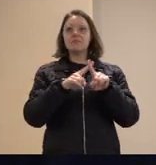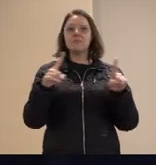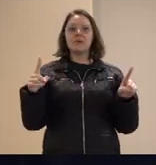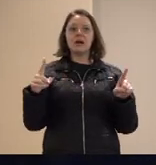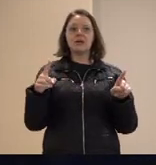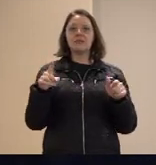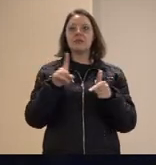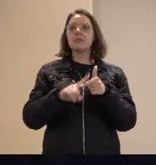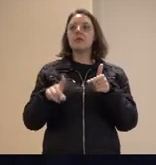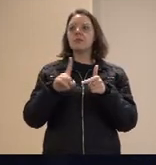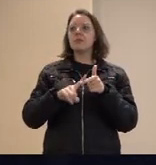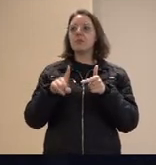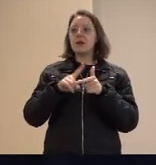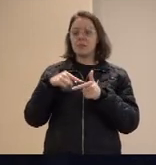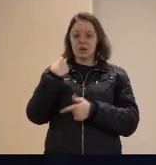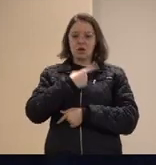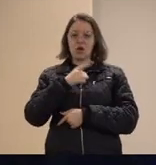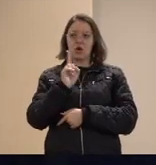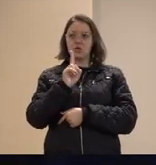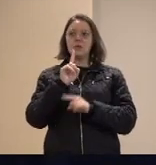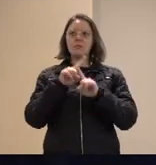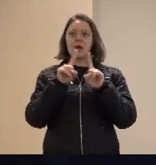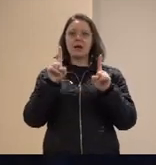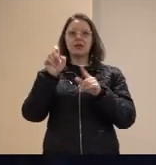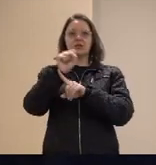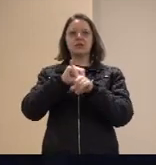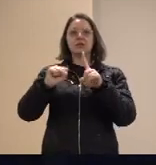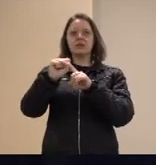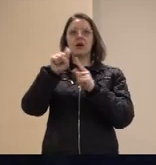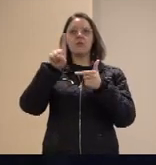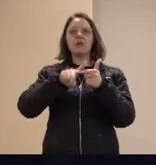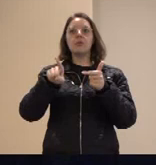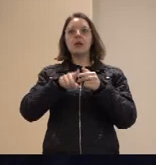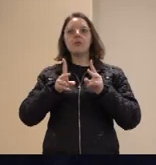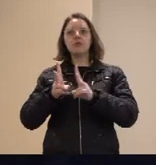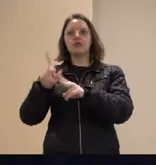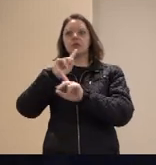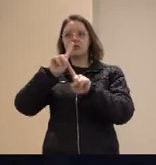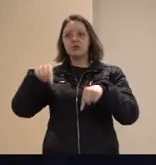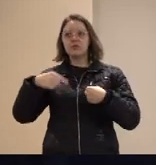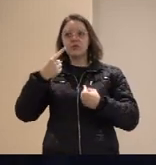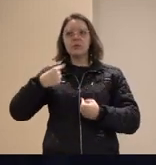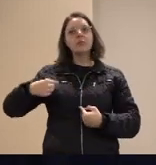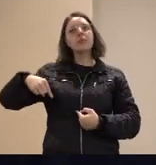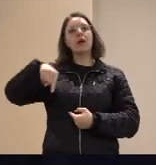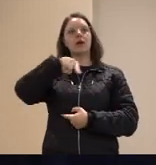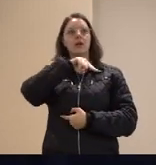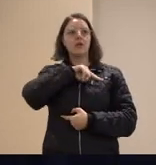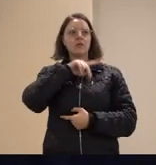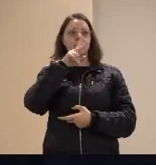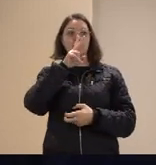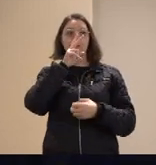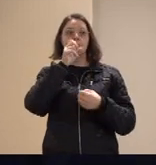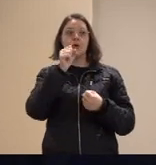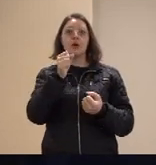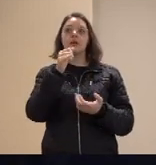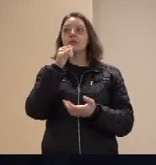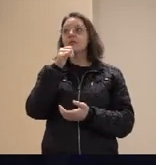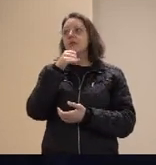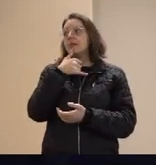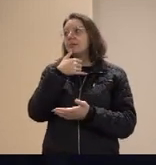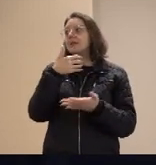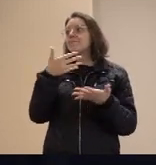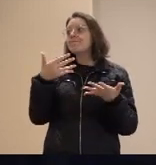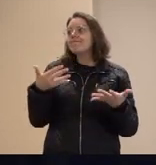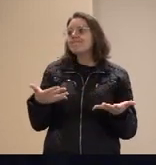do abrigo, mas continua sendo da sociedade, né? Então, é um desafio bem grande, porque, infelizmente, não foi um caso como a